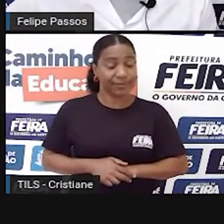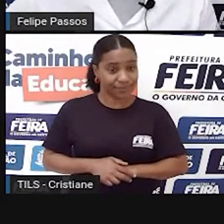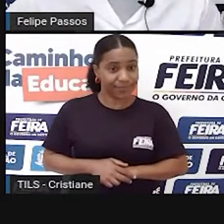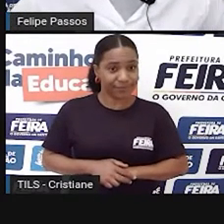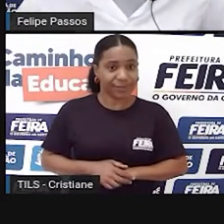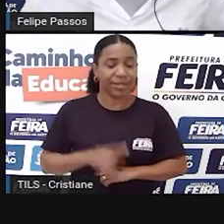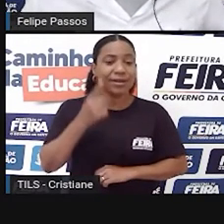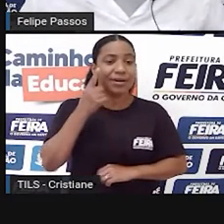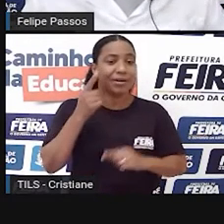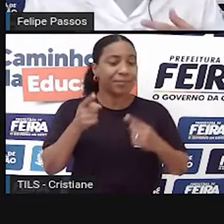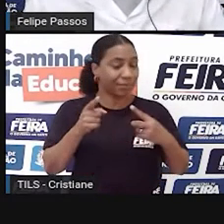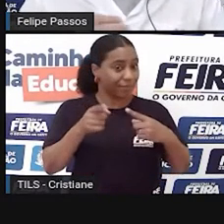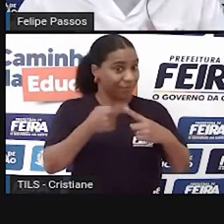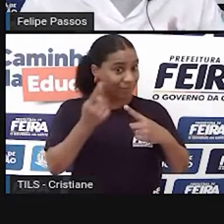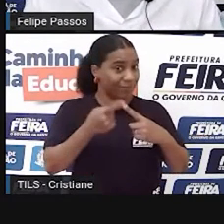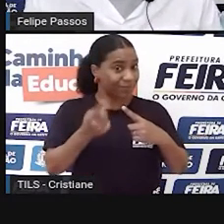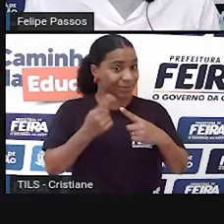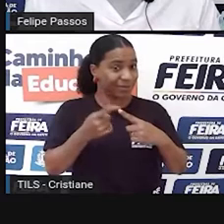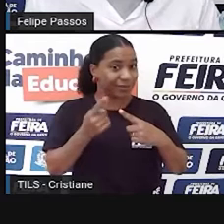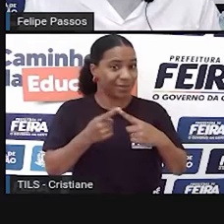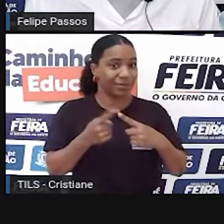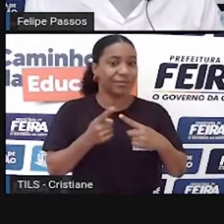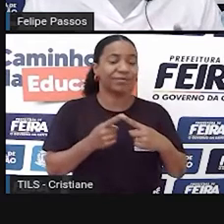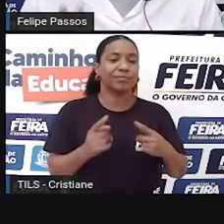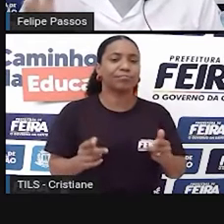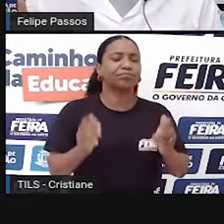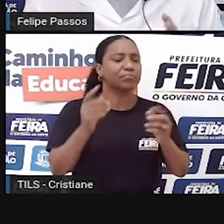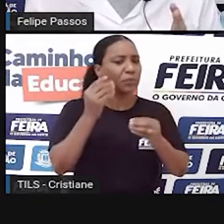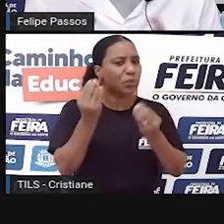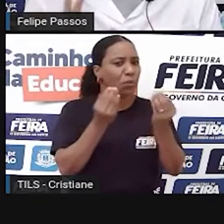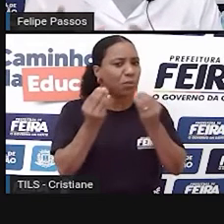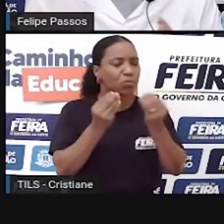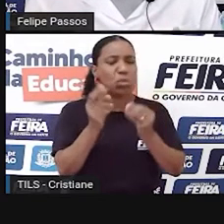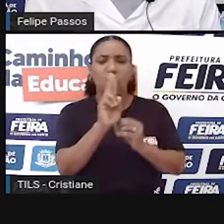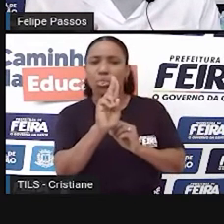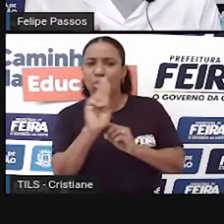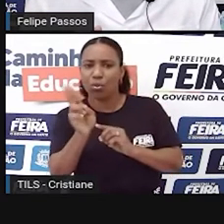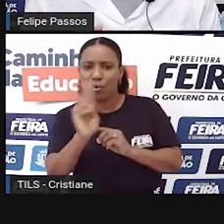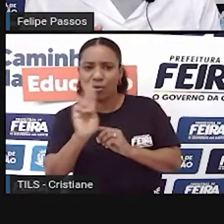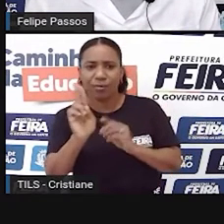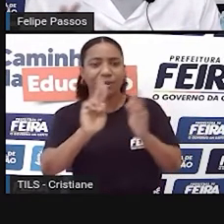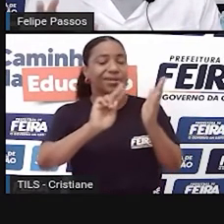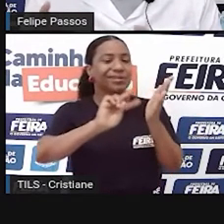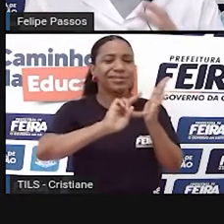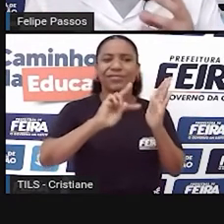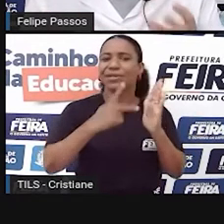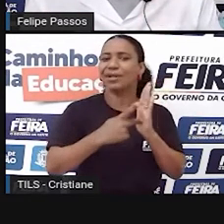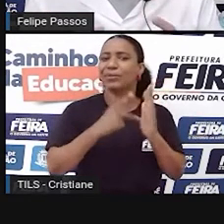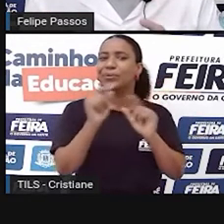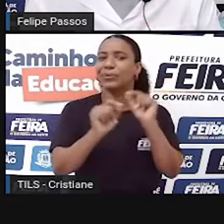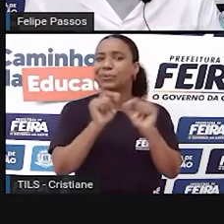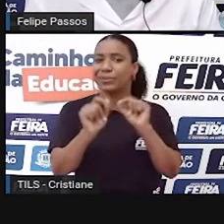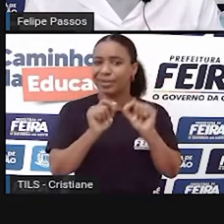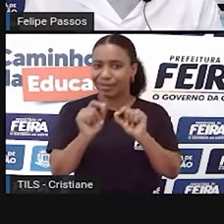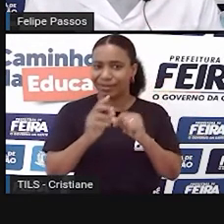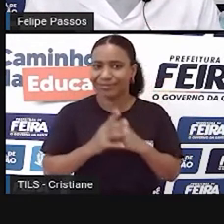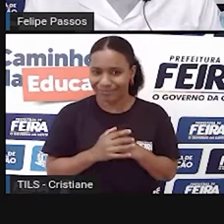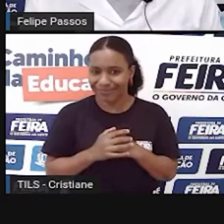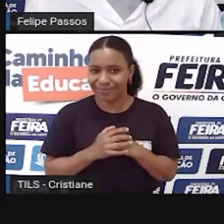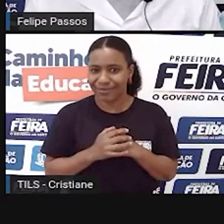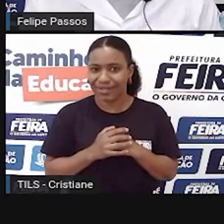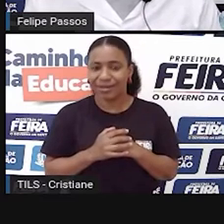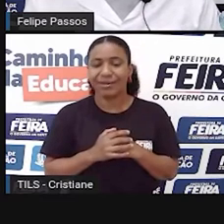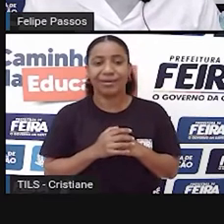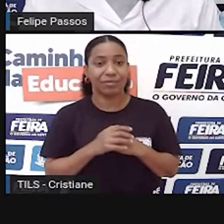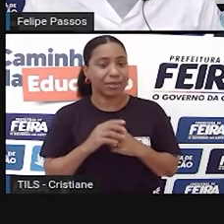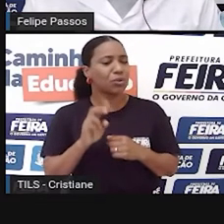diferenciar esses dois nomes que a gente usa muito no dia a dia, mas que às vezes a gente não tem uma noção certa, exata, do que é que